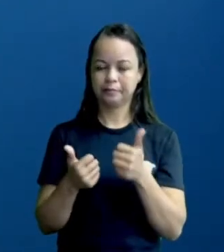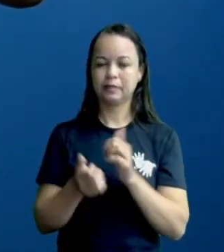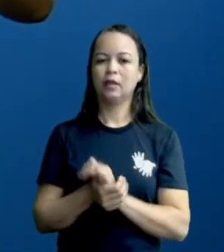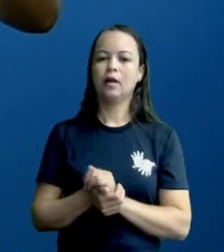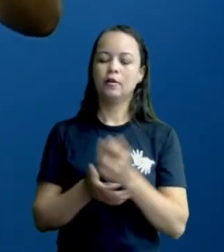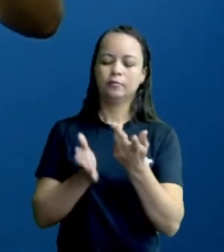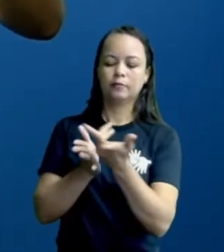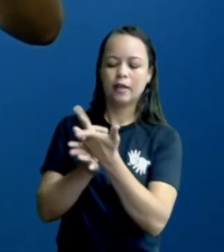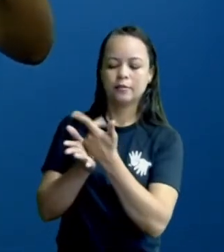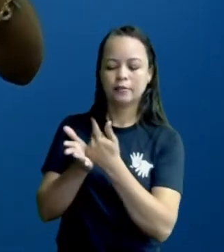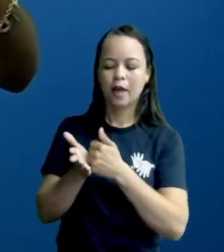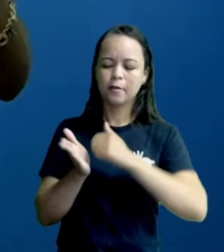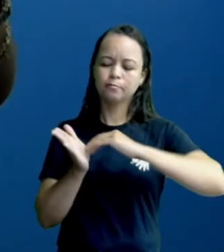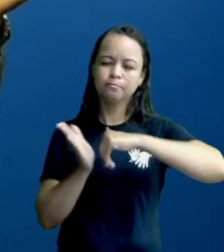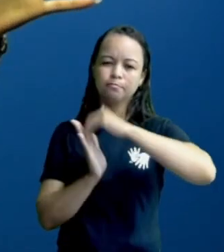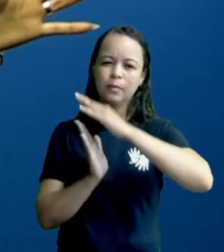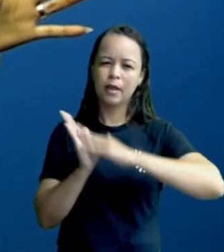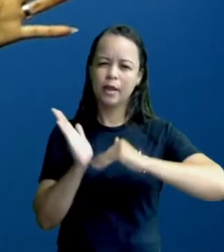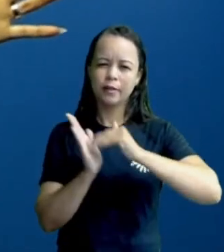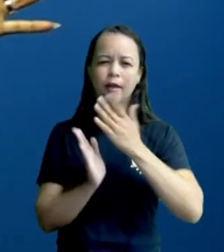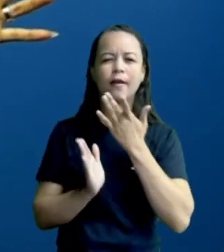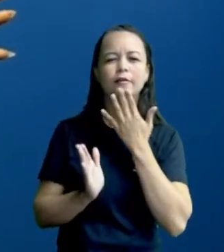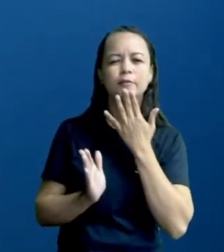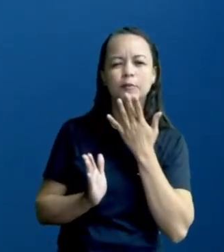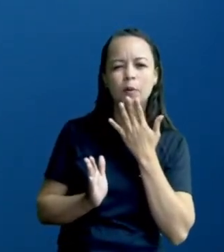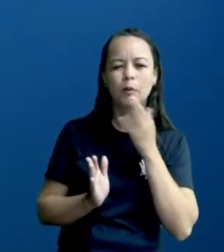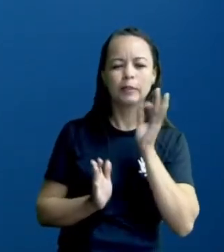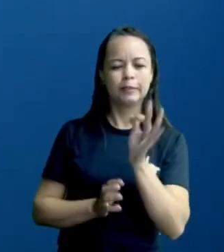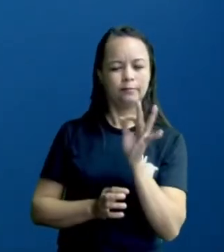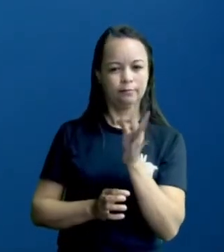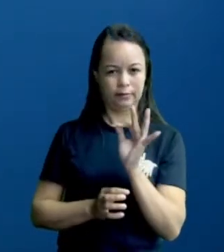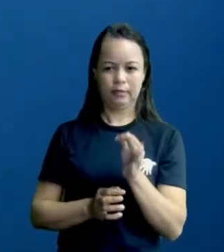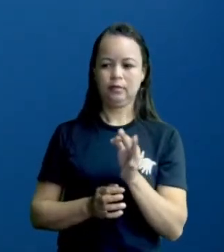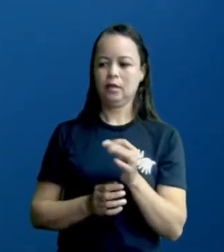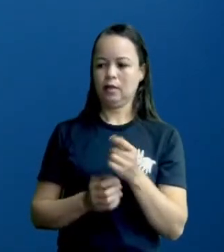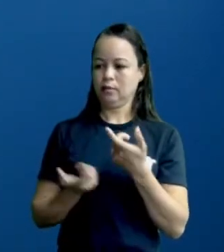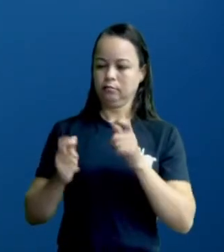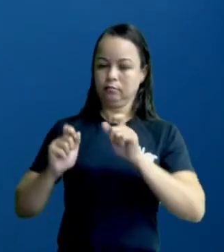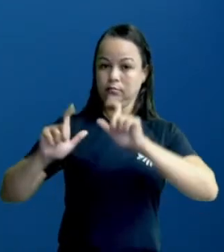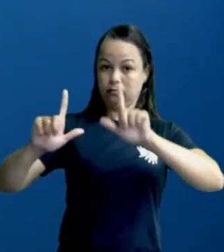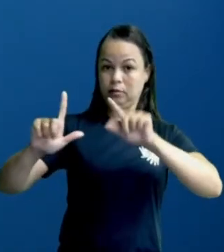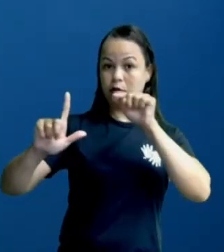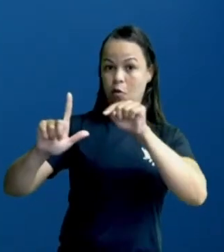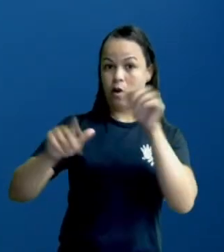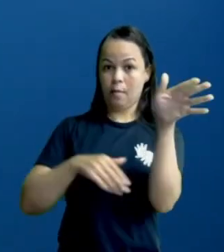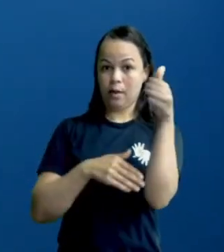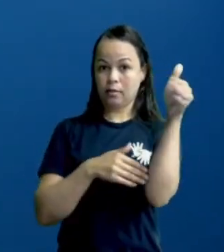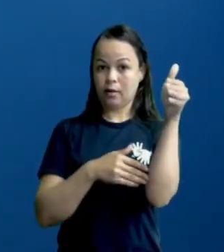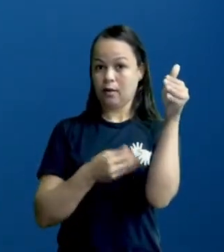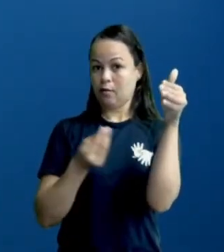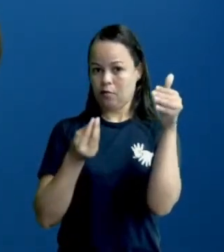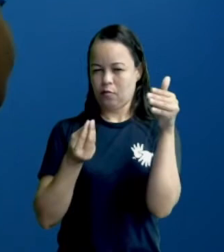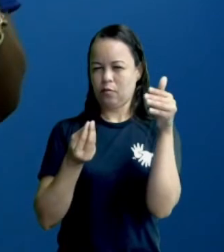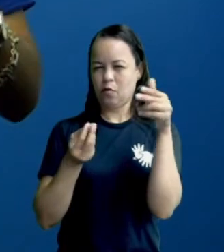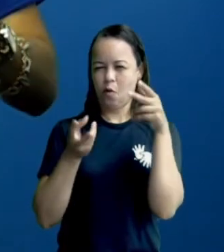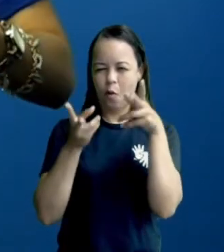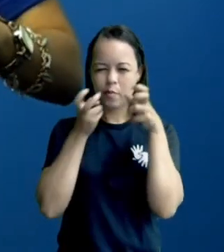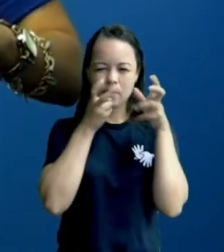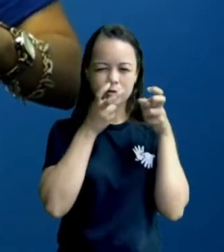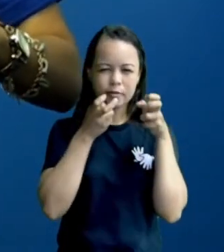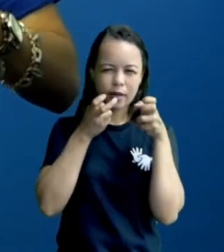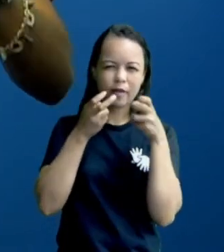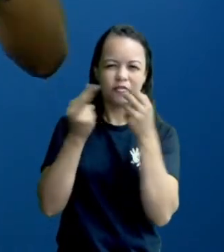Desenha, pinta com as cores certinhas. Olha aí, ó, a bandeira como é, tá vendo? Pinta ela bem